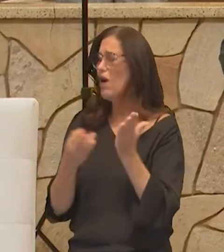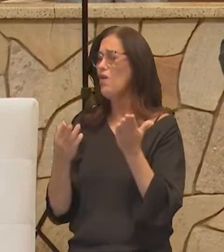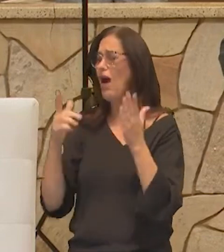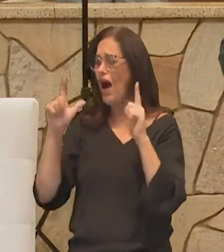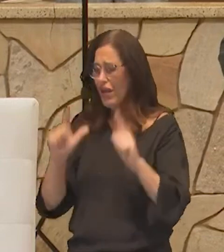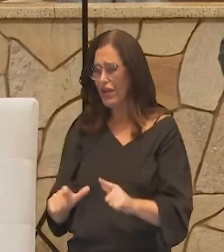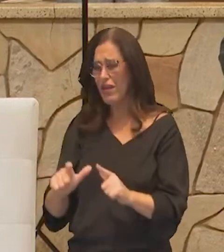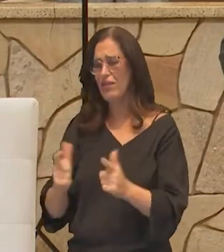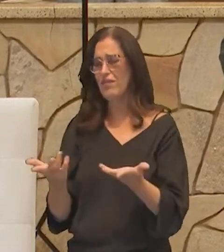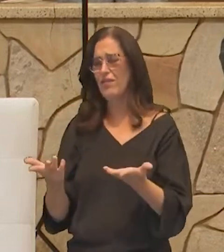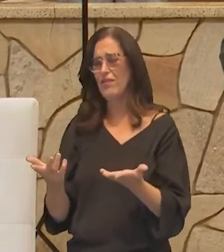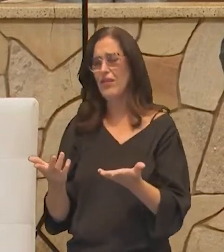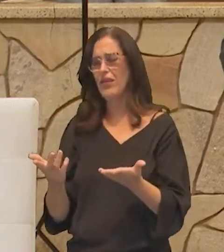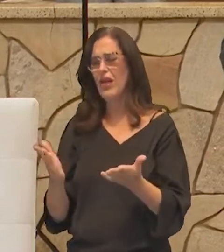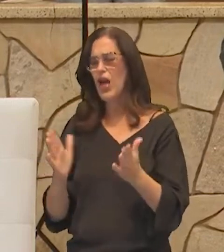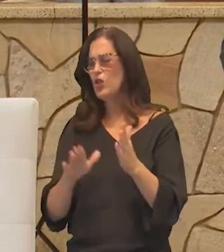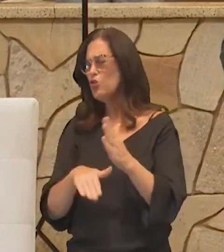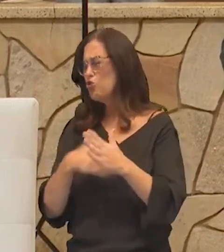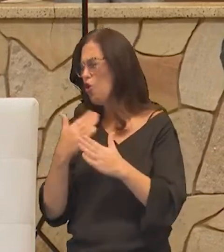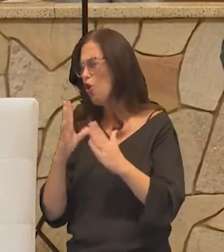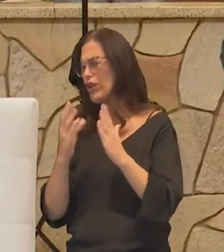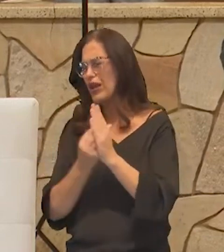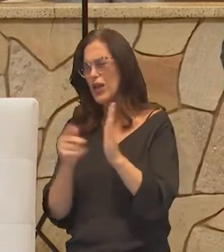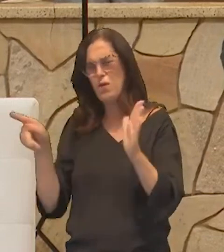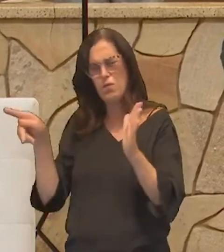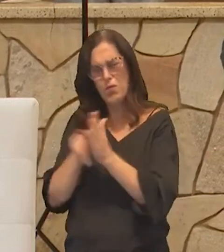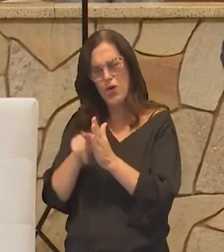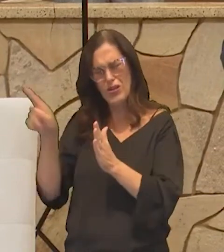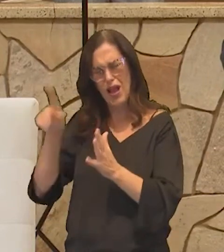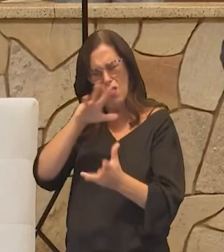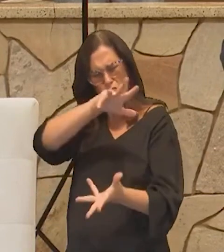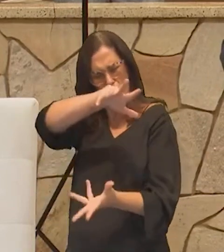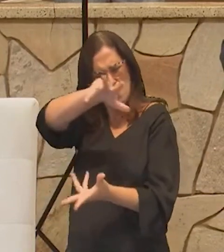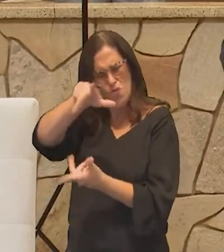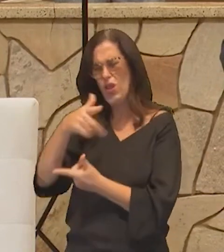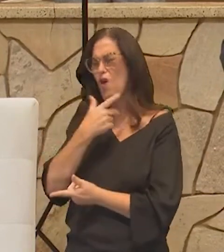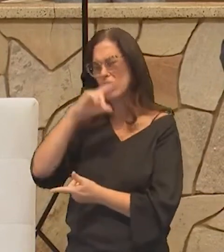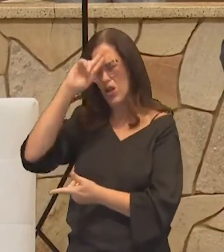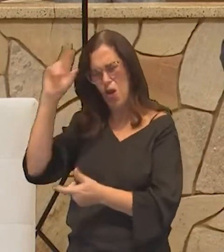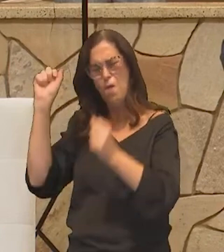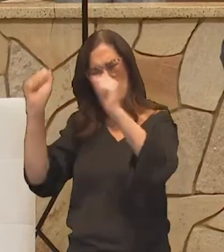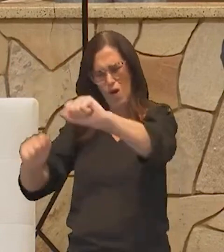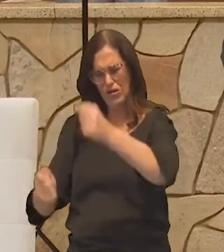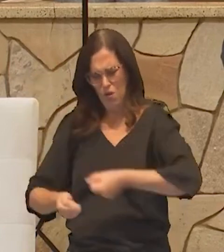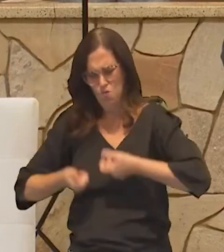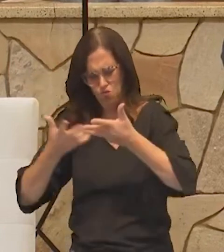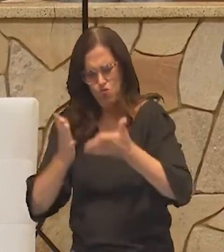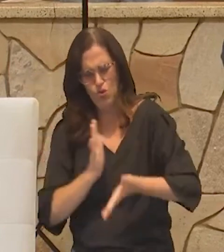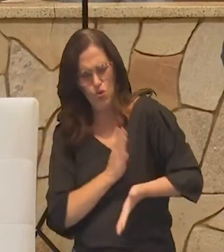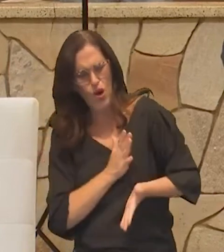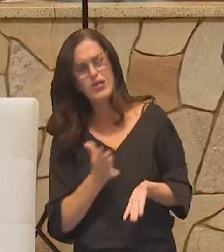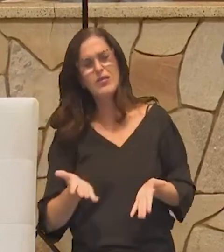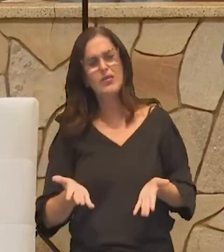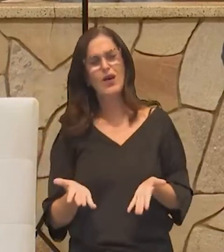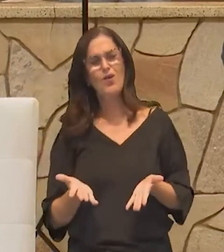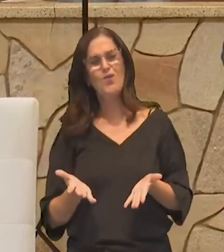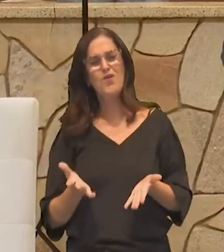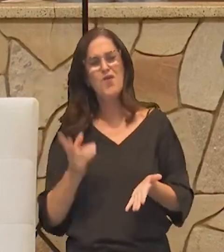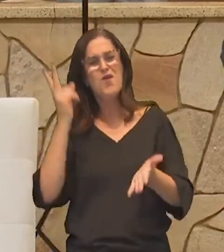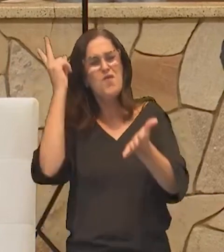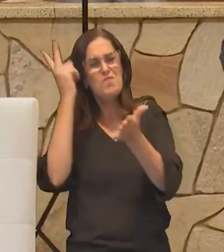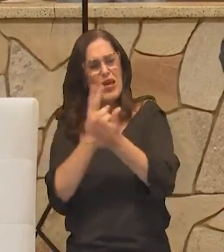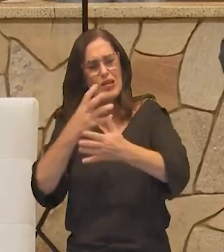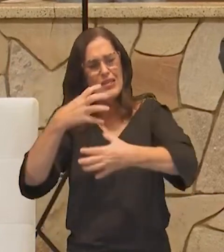aqui presente hoje, mas também por toda a igreja de Deus espalhada pela terra, Senhor, que o Senhor possa produzir em nossos corações o